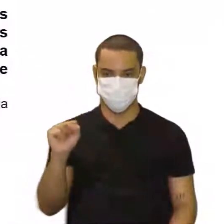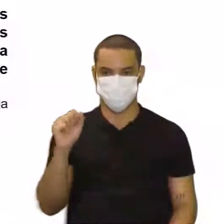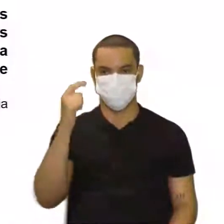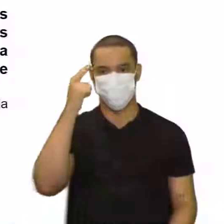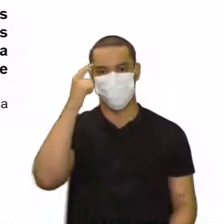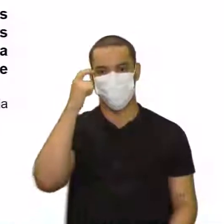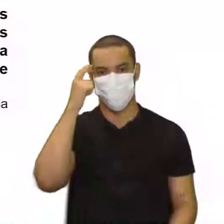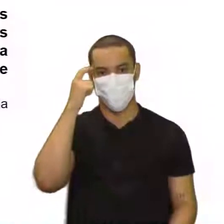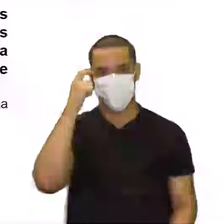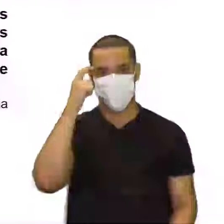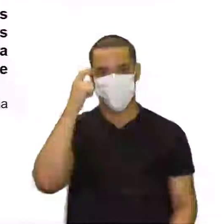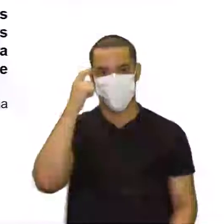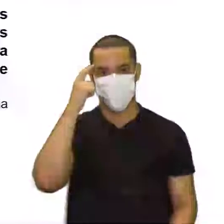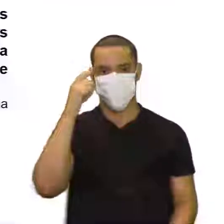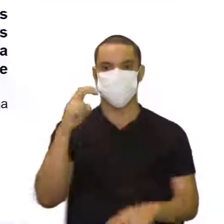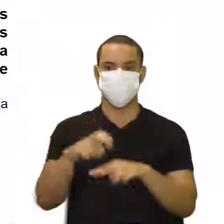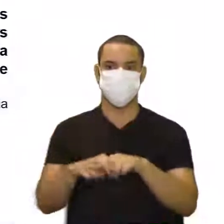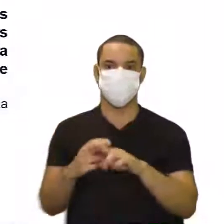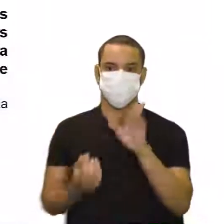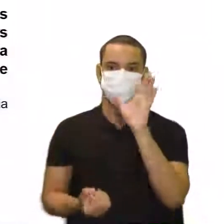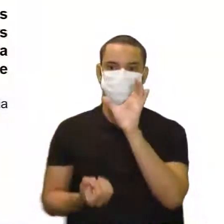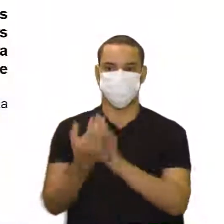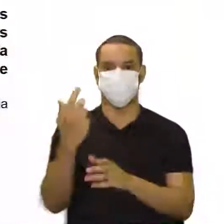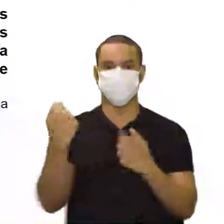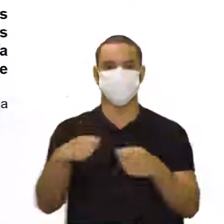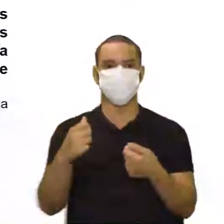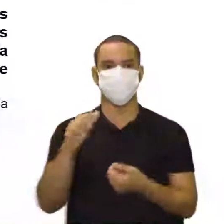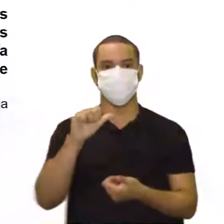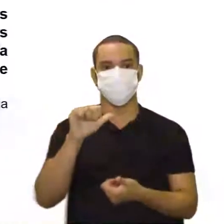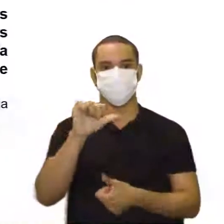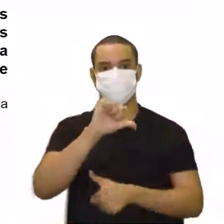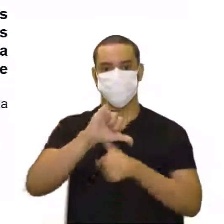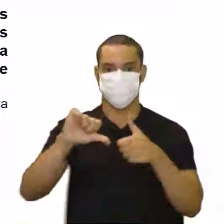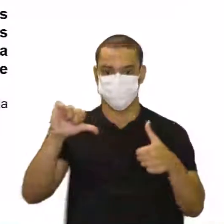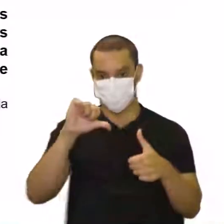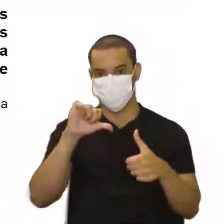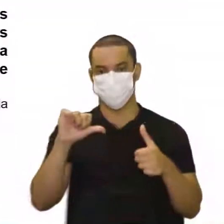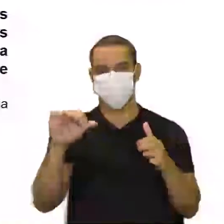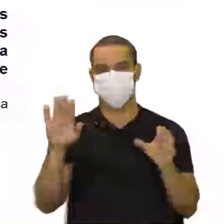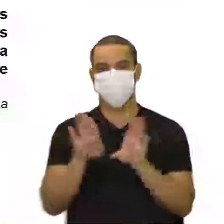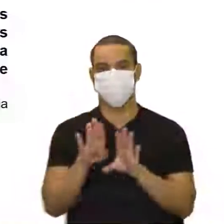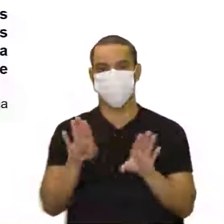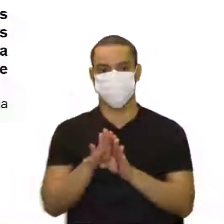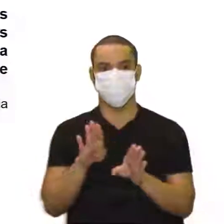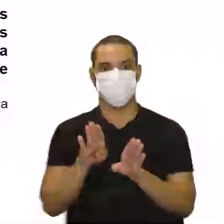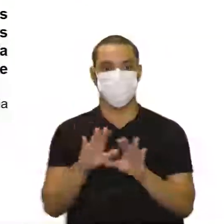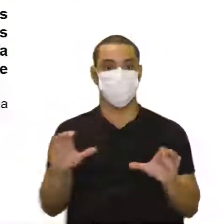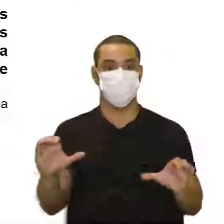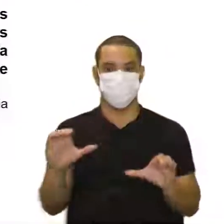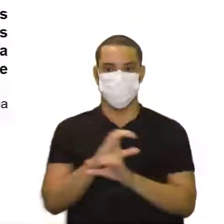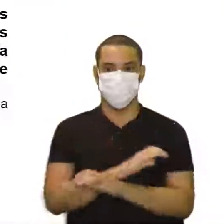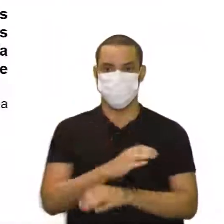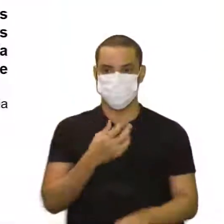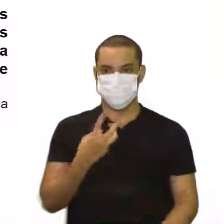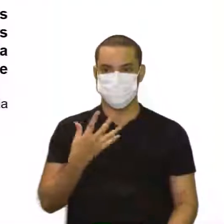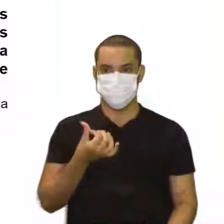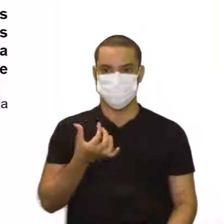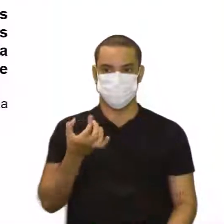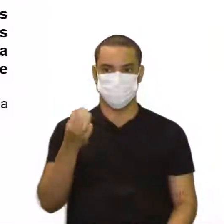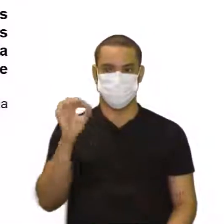essa corrente contínua aí, você tem que inverter essa polaridade e a cada giro, né, completo, que é 360